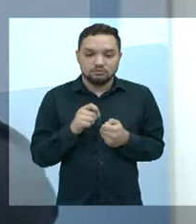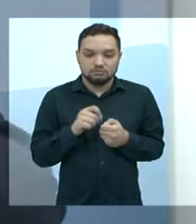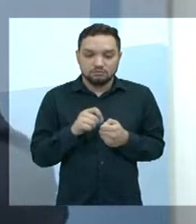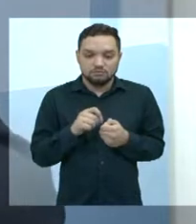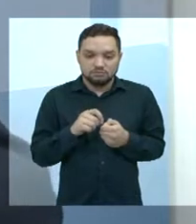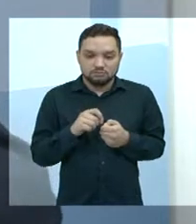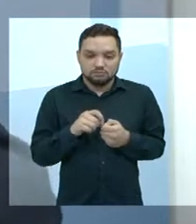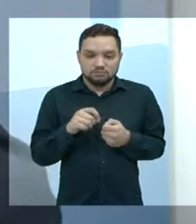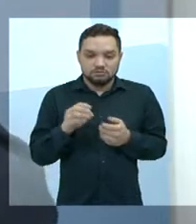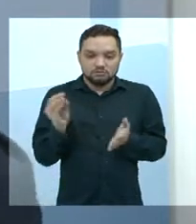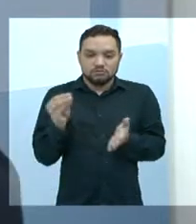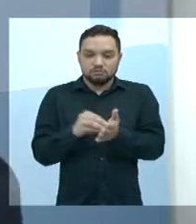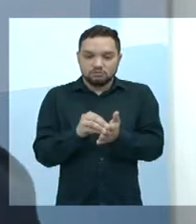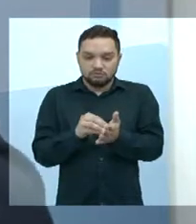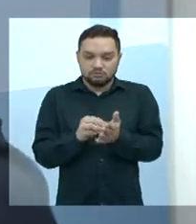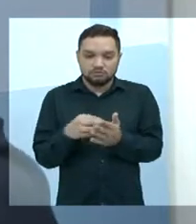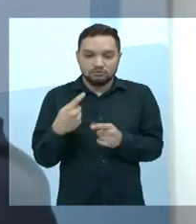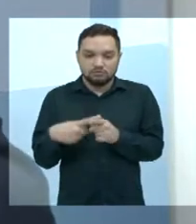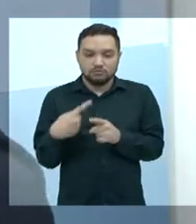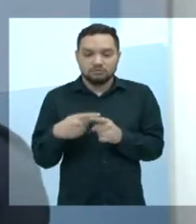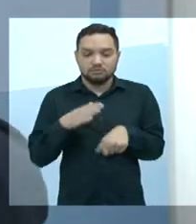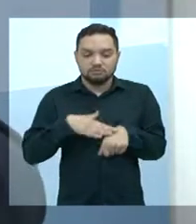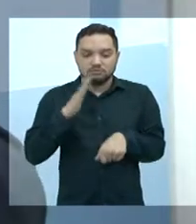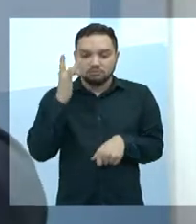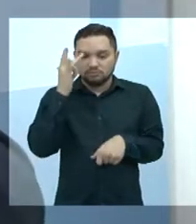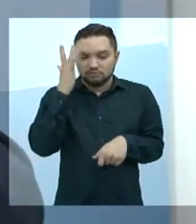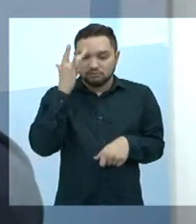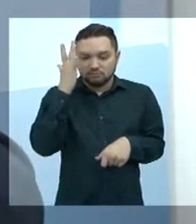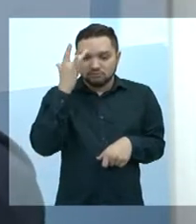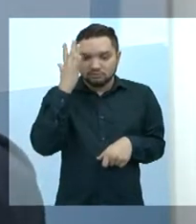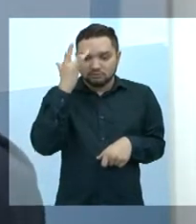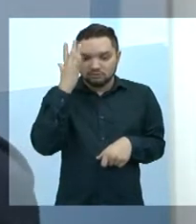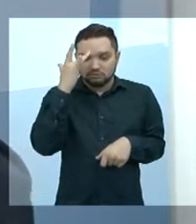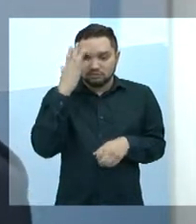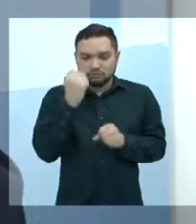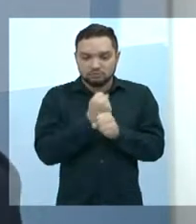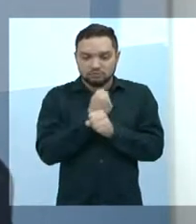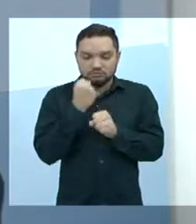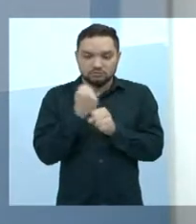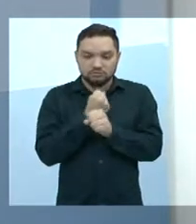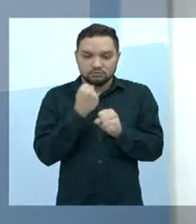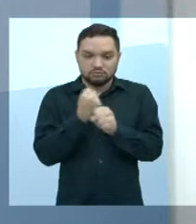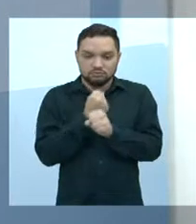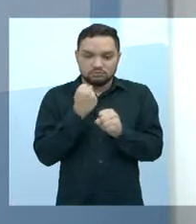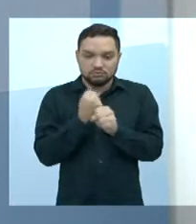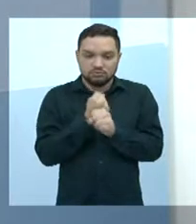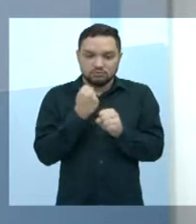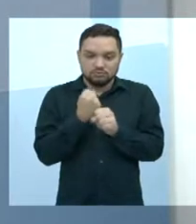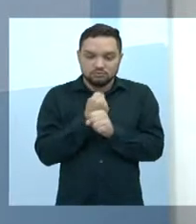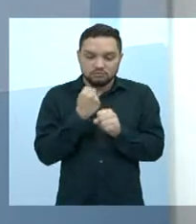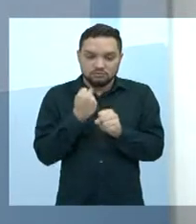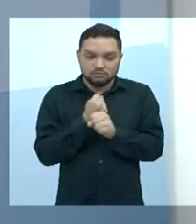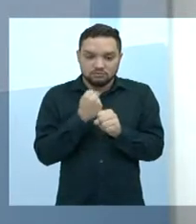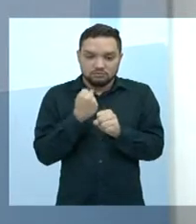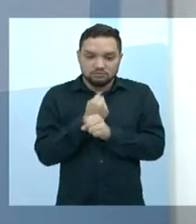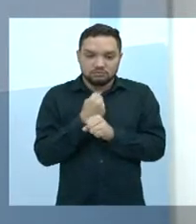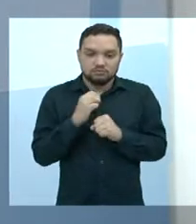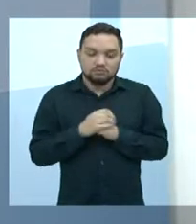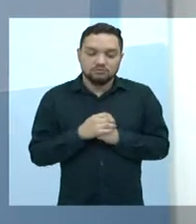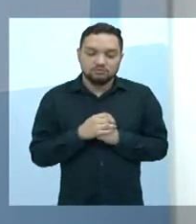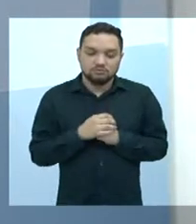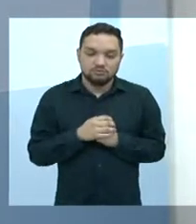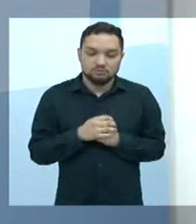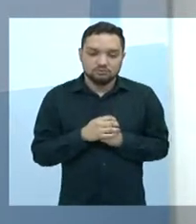do projeto, eu botava lá, porque era mais fácil você construir uma obra e tirar um pedaço do ramal